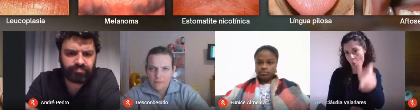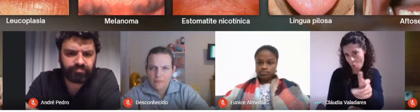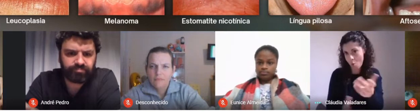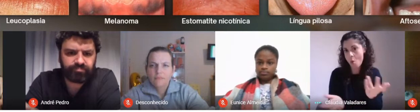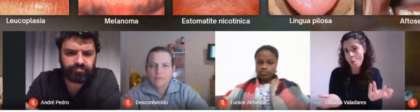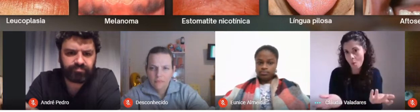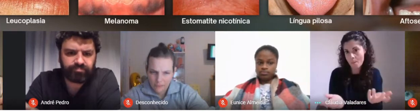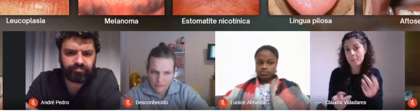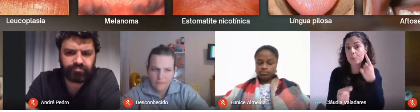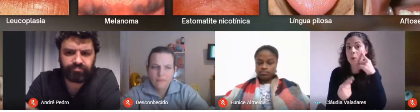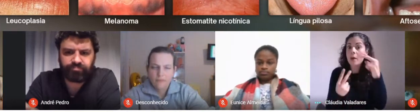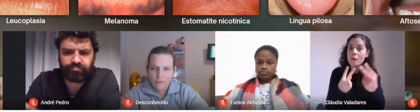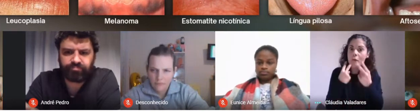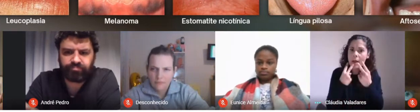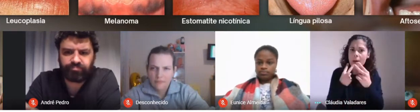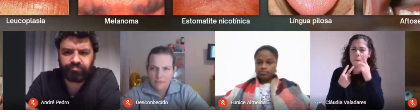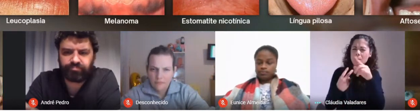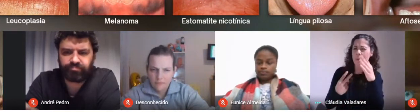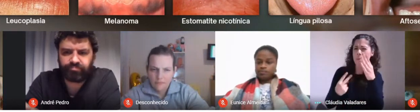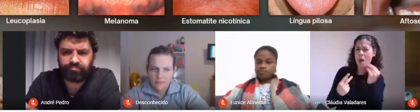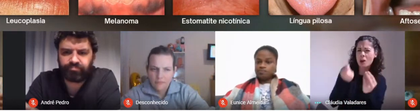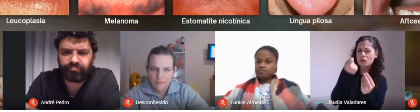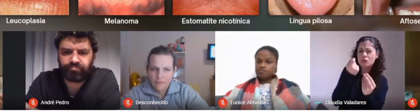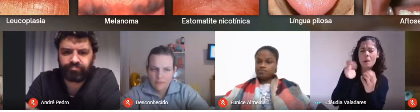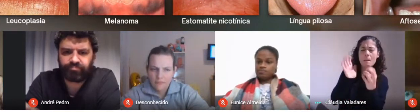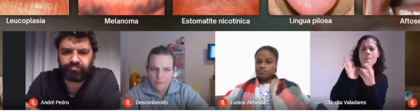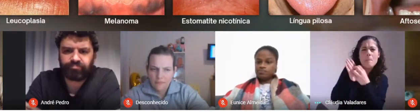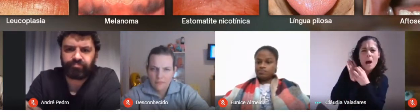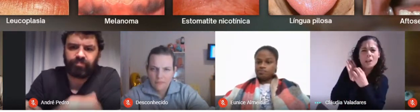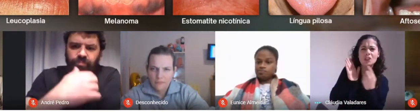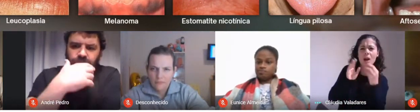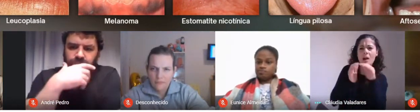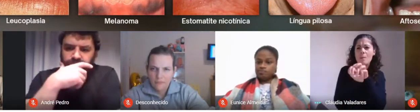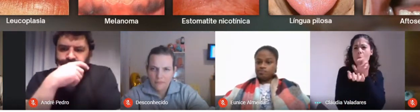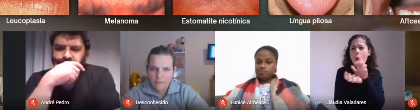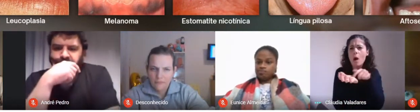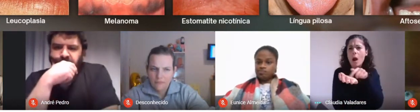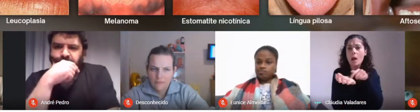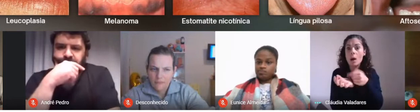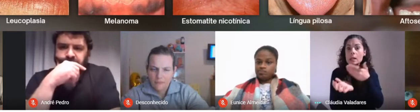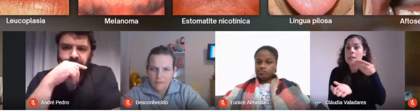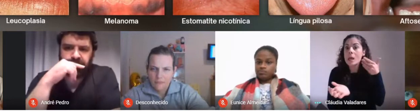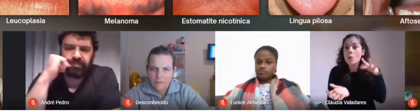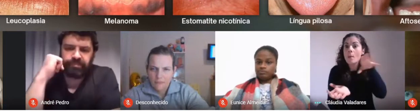para controlar, para que, se existirem, seja um diagnóstico precoce.